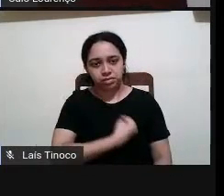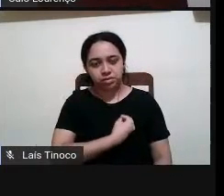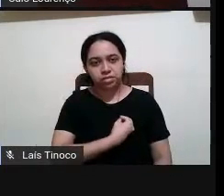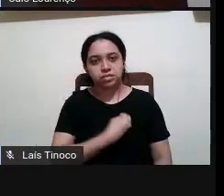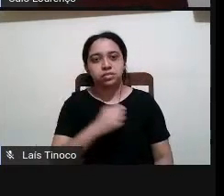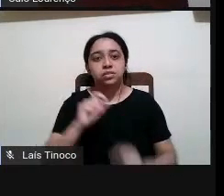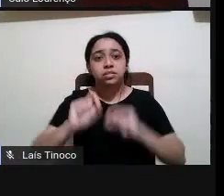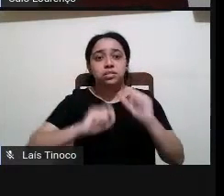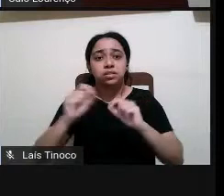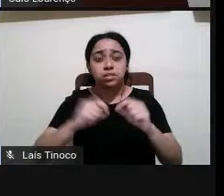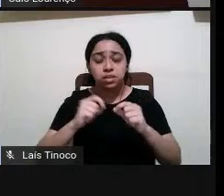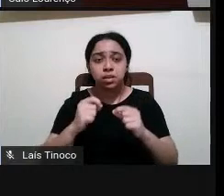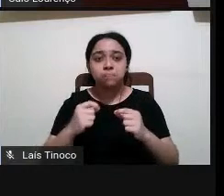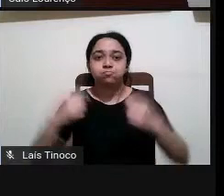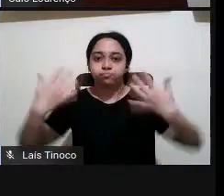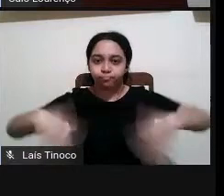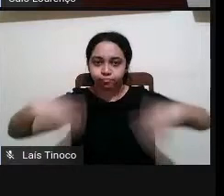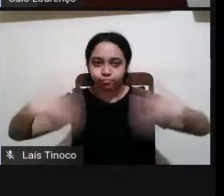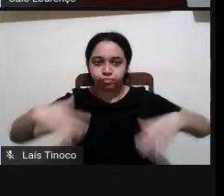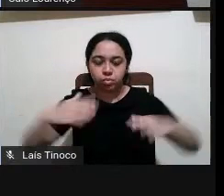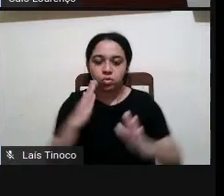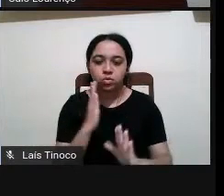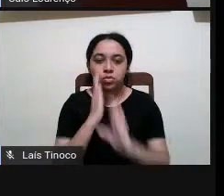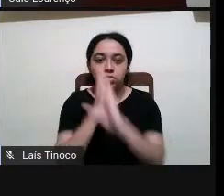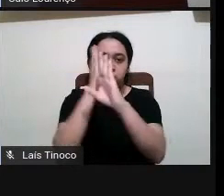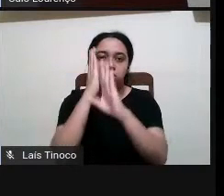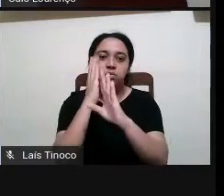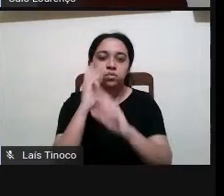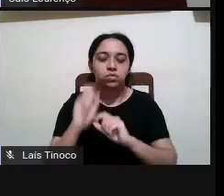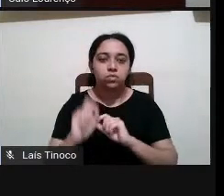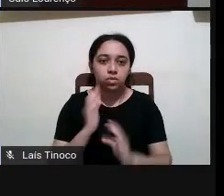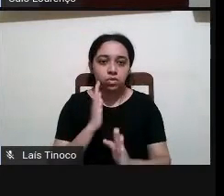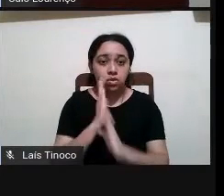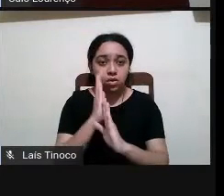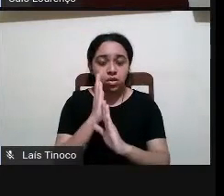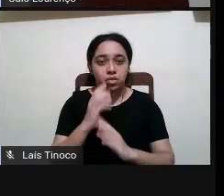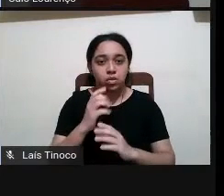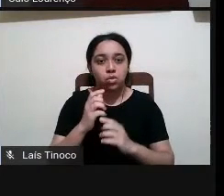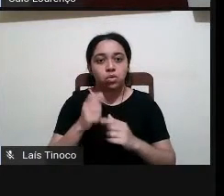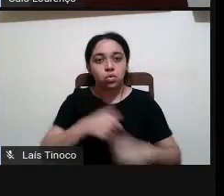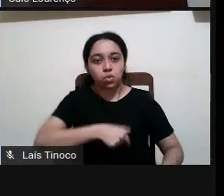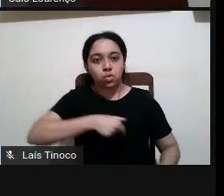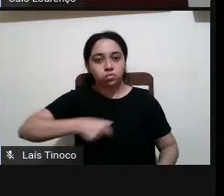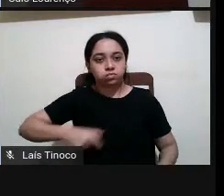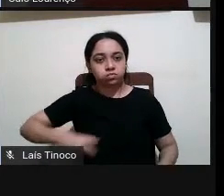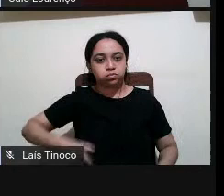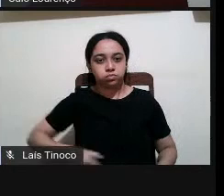é encontrada no componente, no trato intestinal desses organismos.